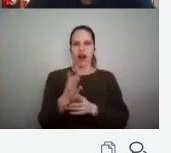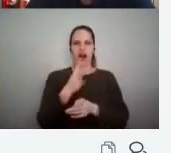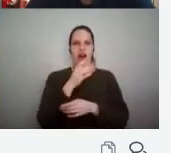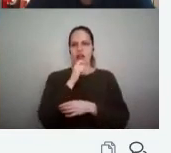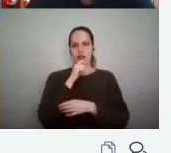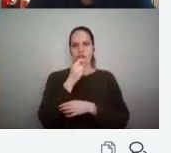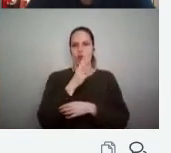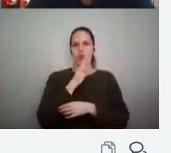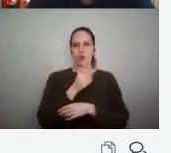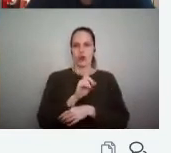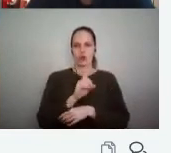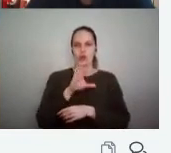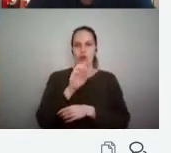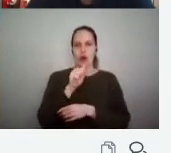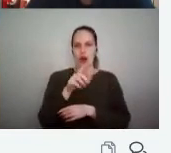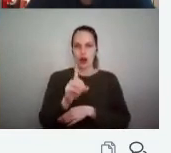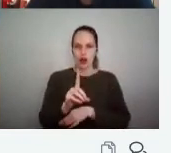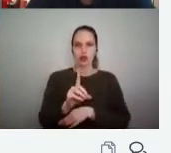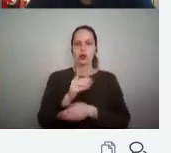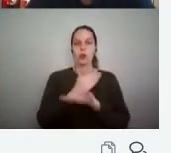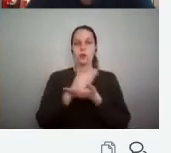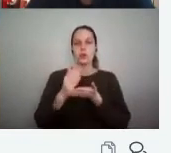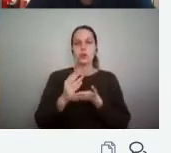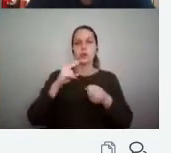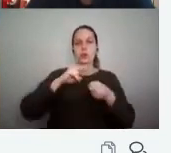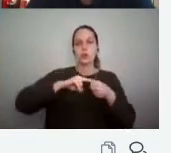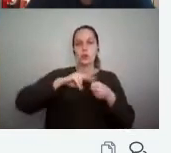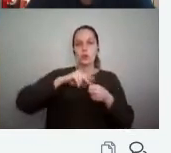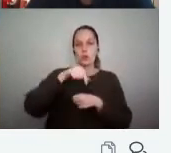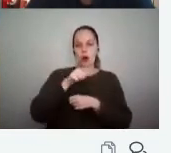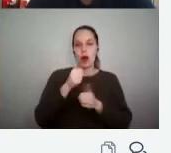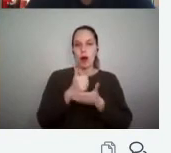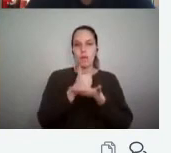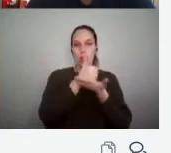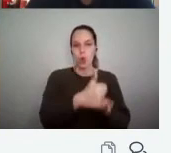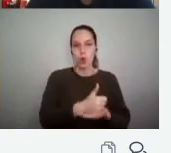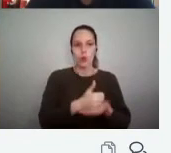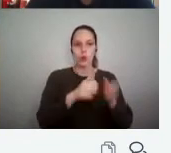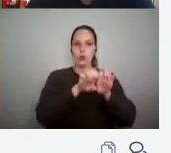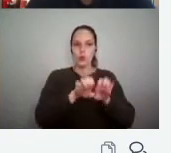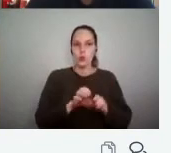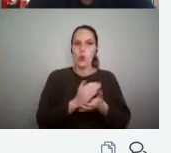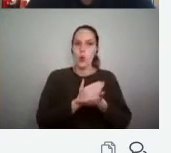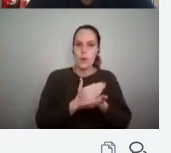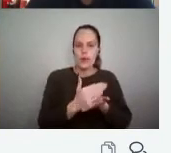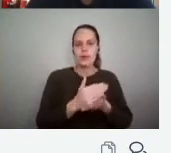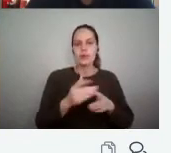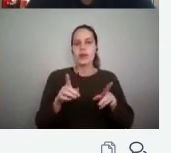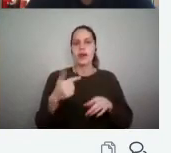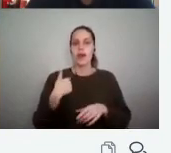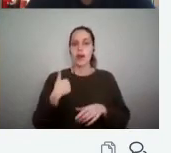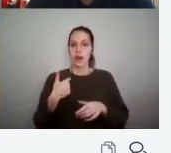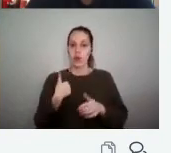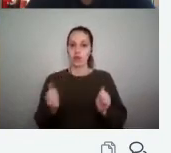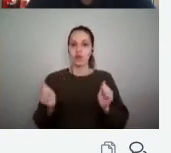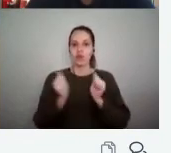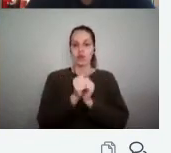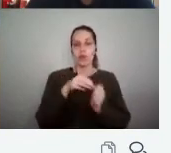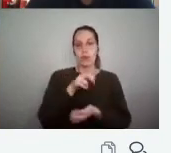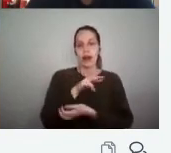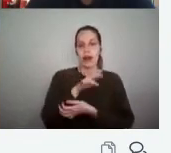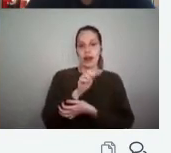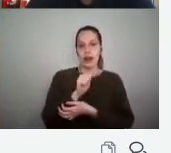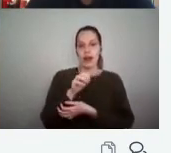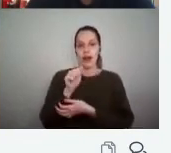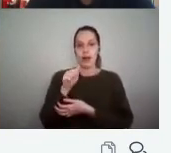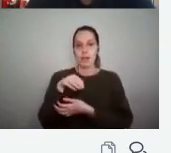COAD passou a ter um núcleo de apoio que ainda está em estruturação, e além de mim passou a compor a COAD a professora Maria Amélia Medeiros